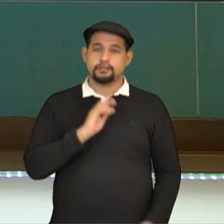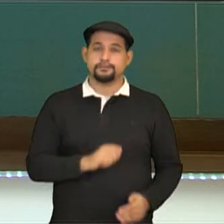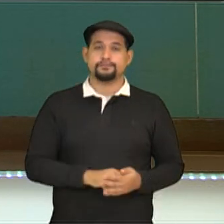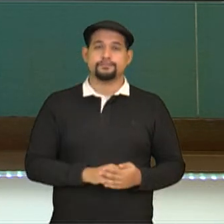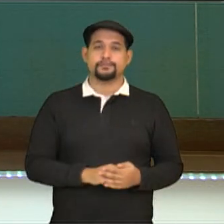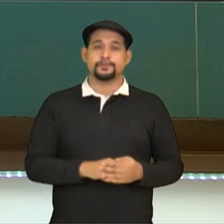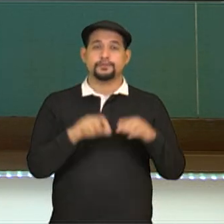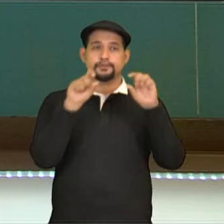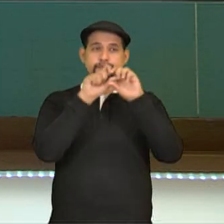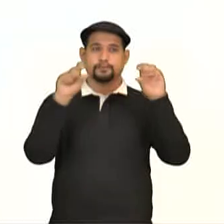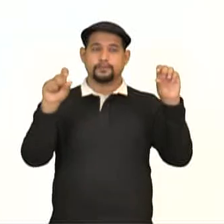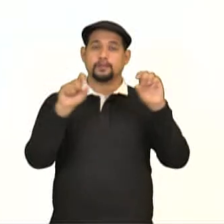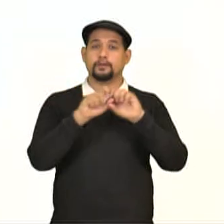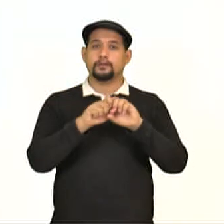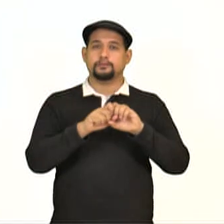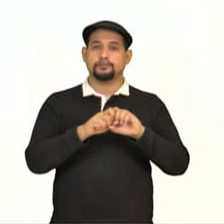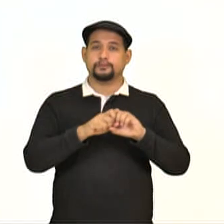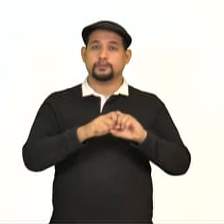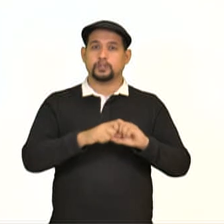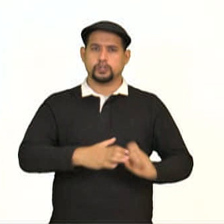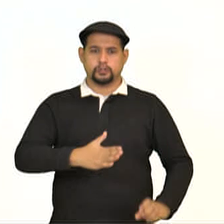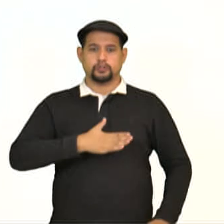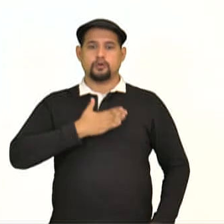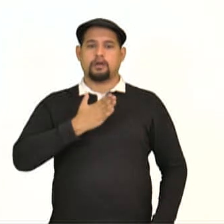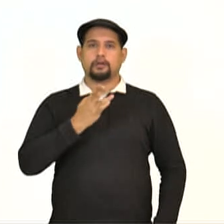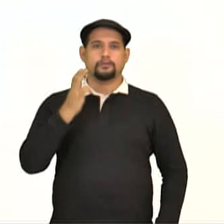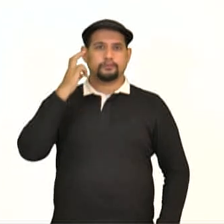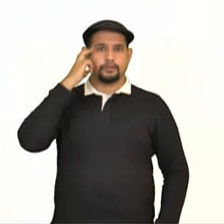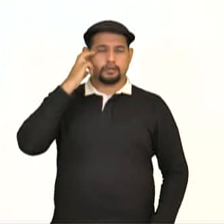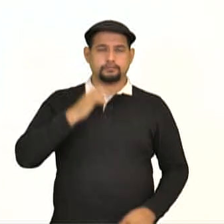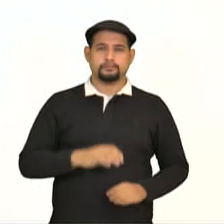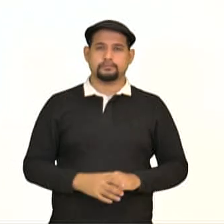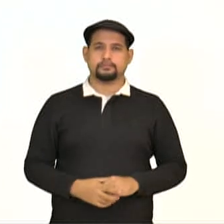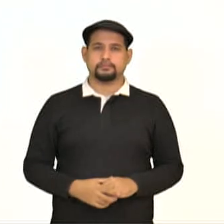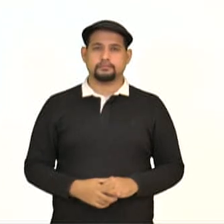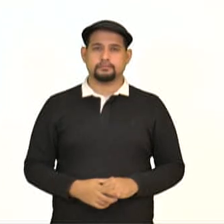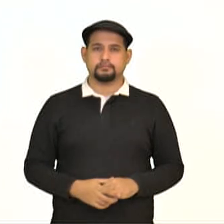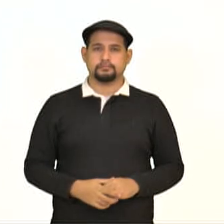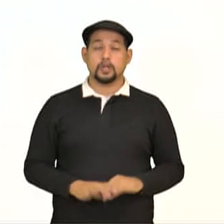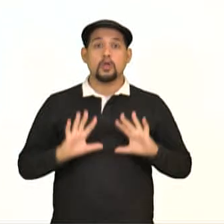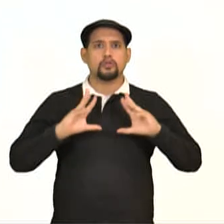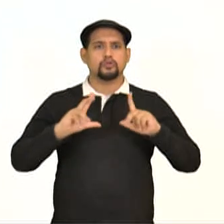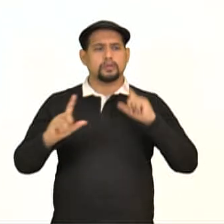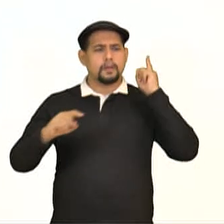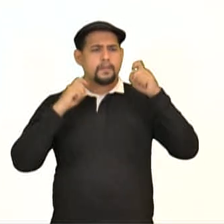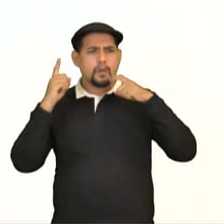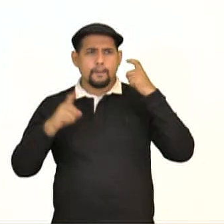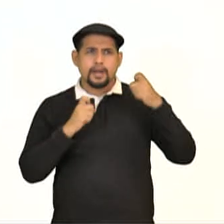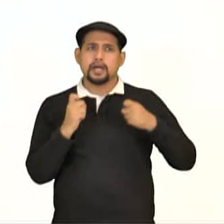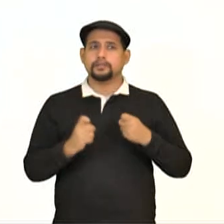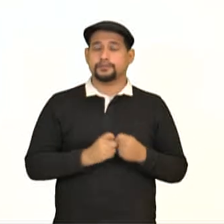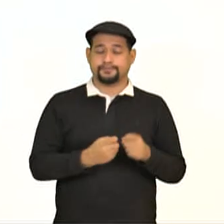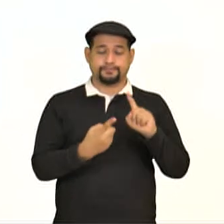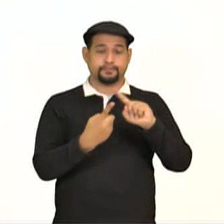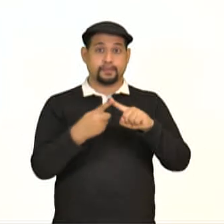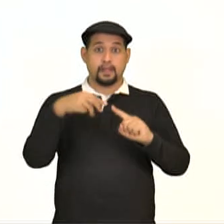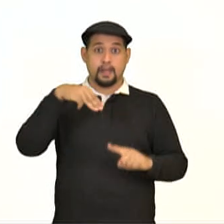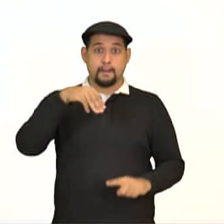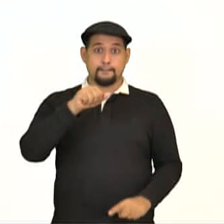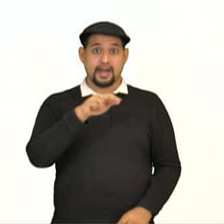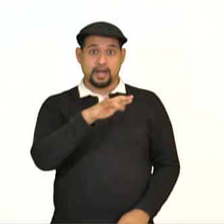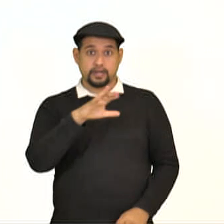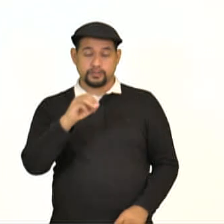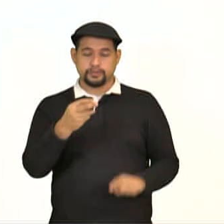então, Choque Cultural. Todos ficaram preocupados quando o Márcio e a Beth começaram a